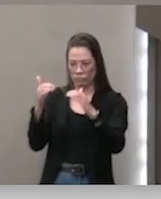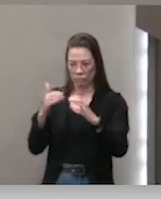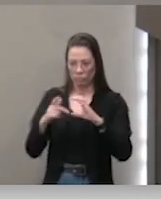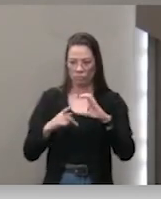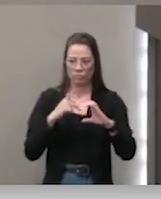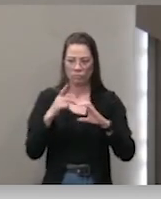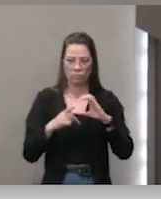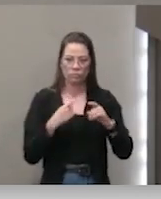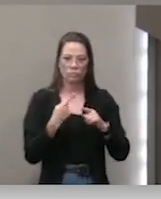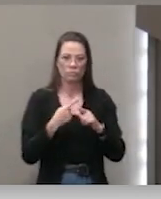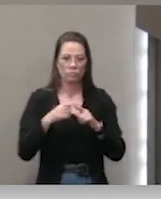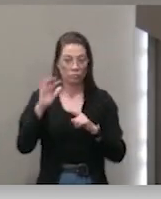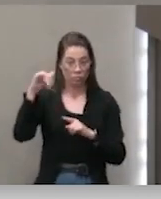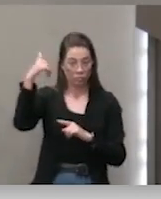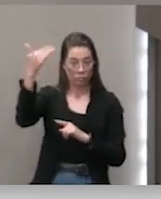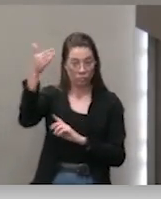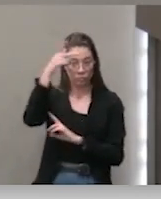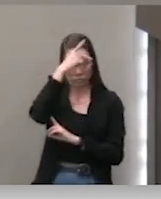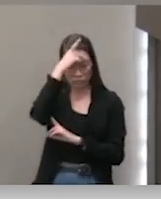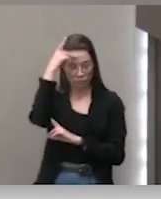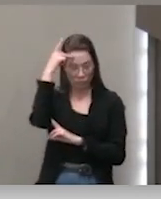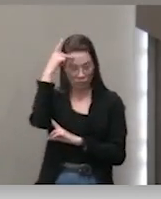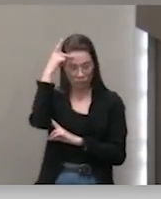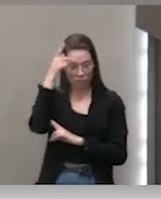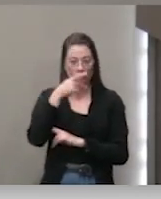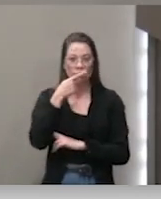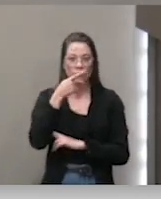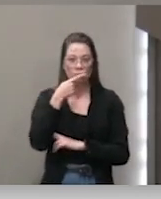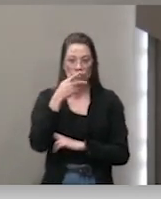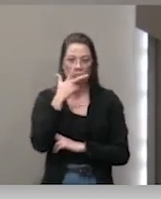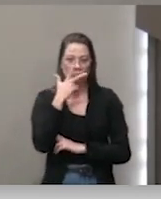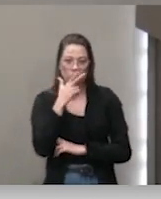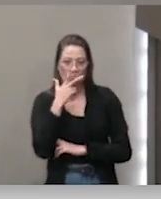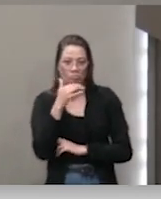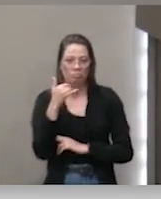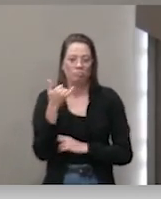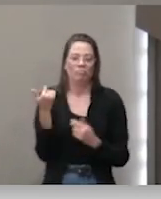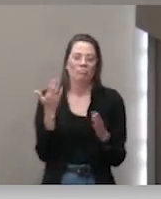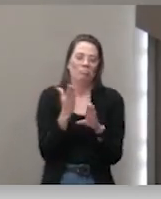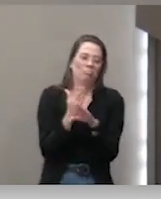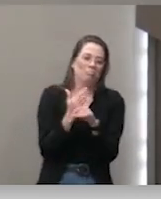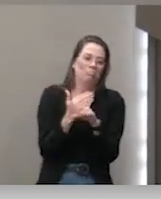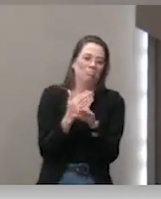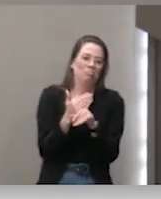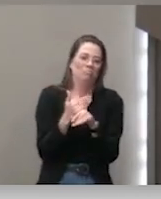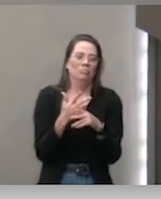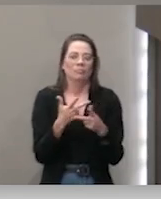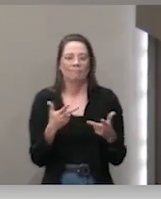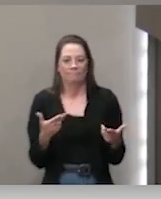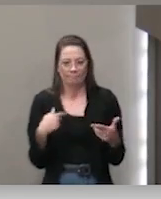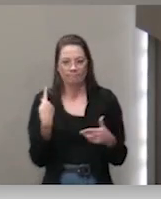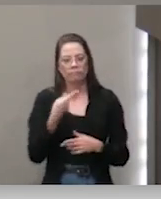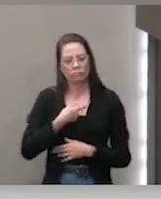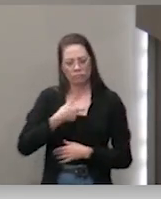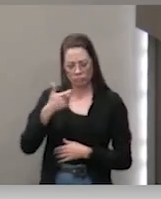aí. Porque lá fora as pessoas tratam como motivo de chacota. Hoje nós temos aqui na Câmara de Vereadores, aqui